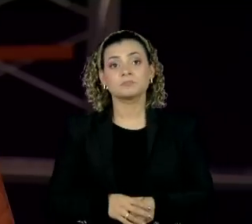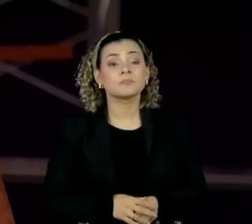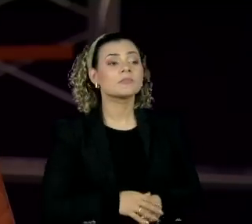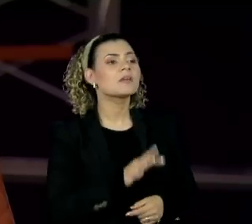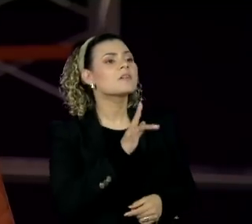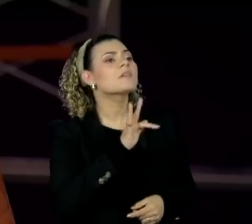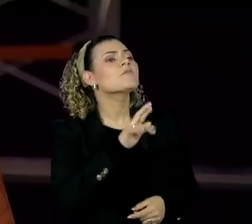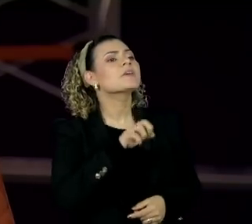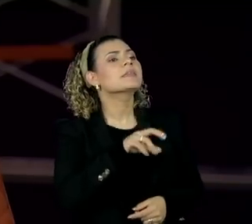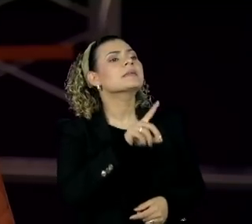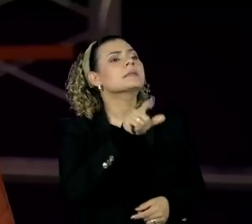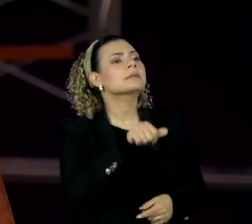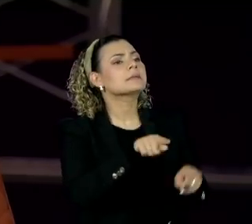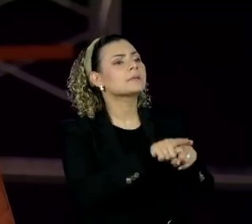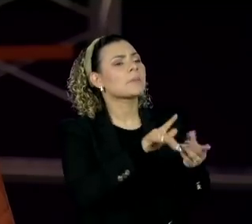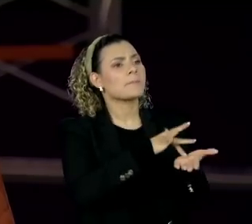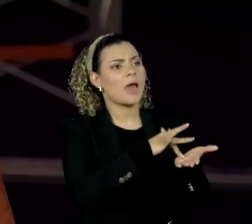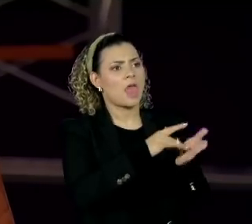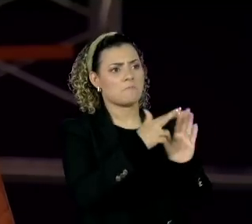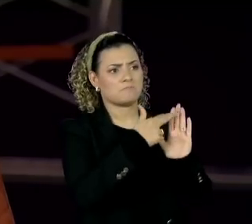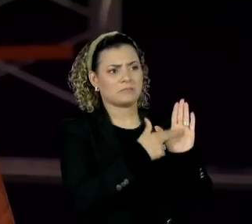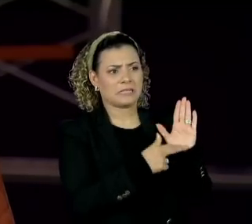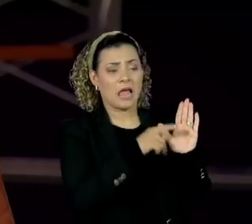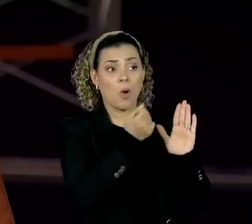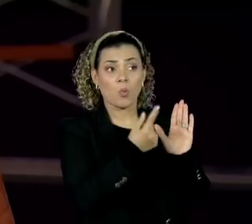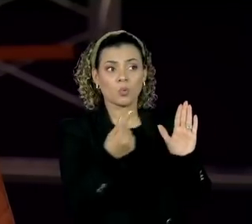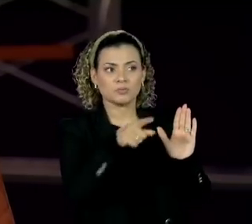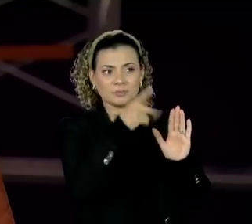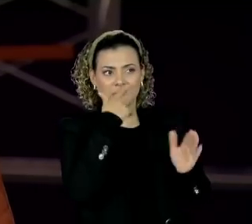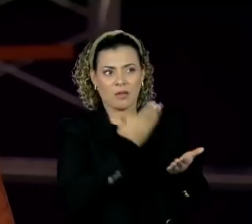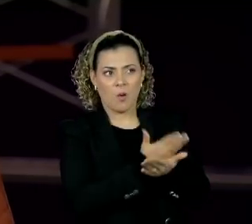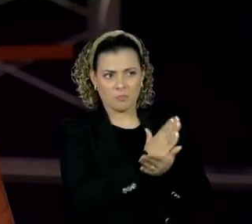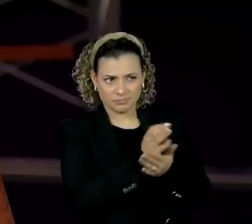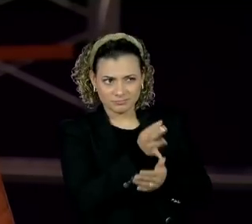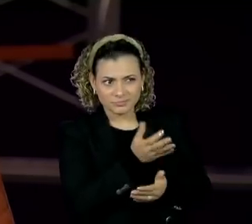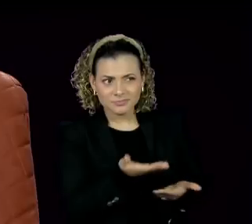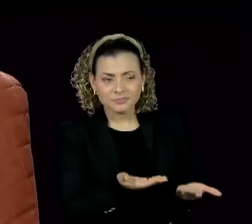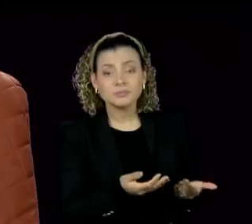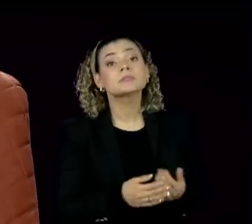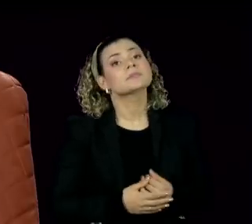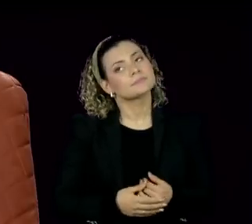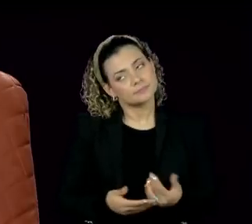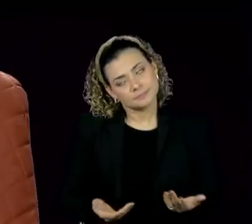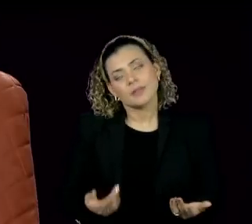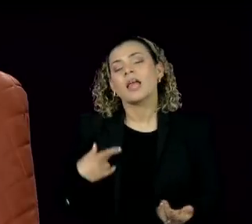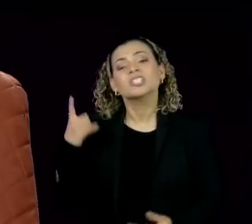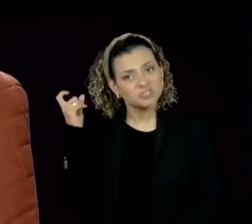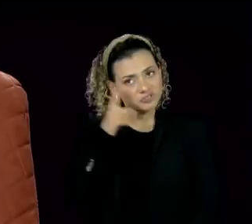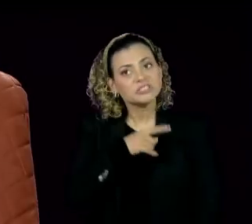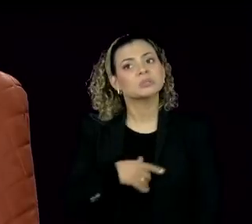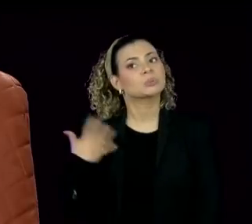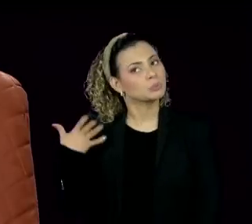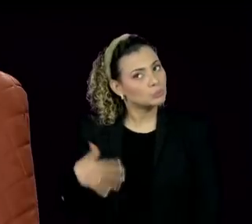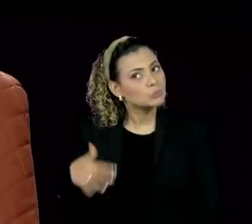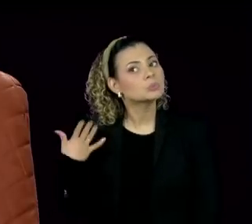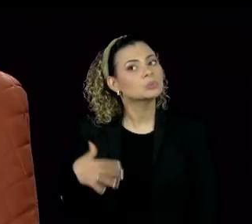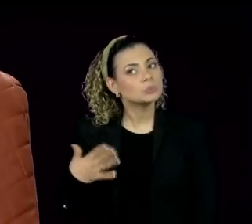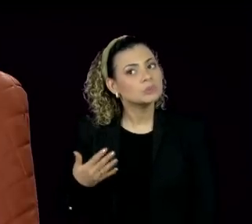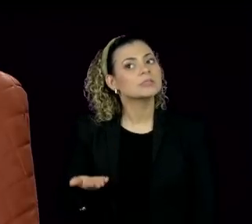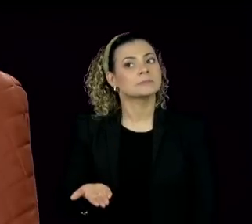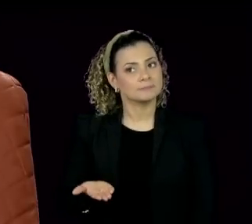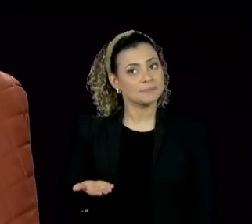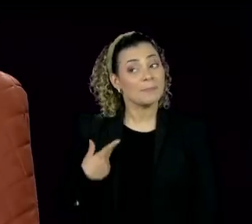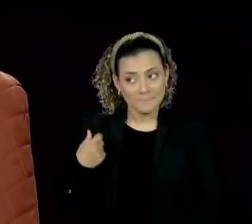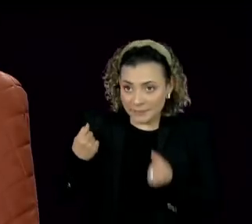algumas exigências aí do balé te incomodaram em algum momento? Não, é porque é duro, né? É duro. O negócio